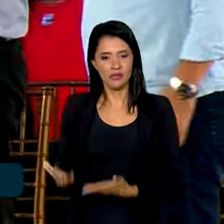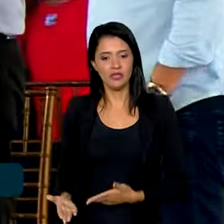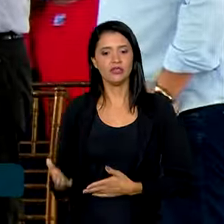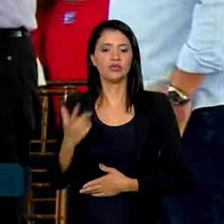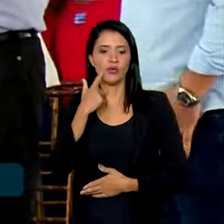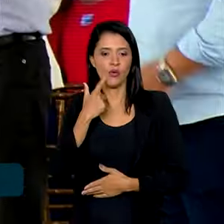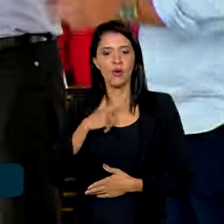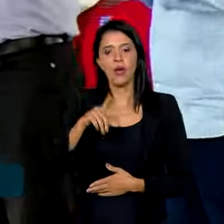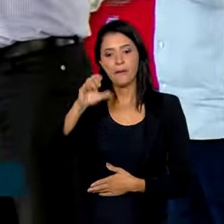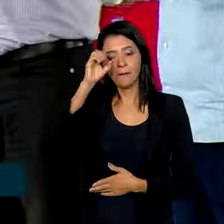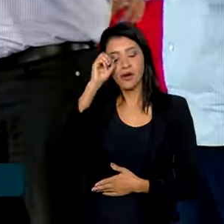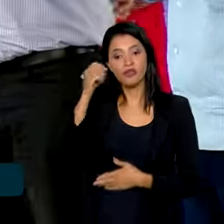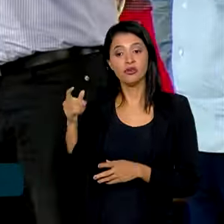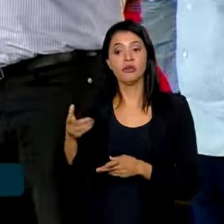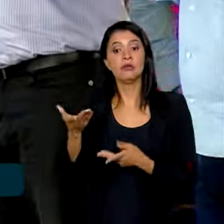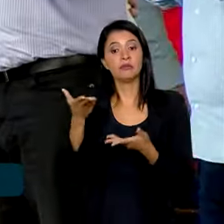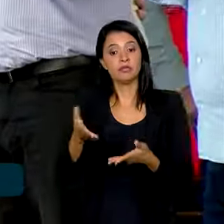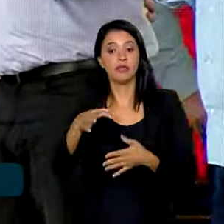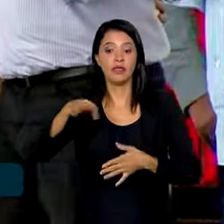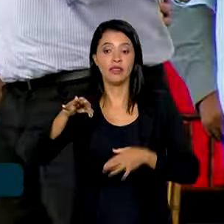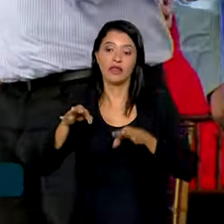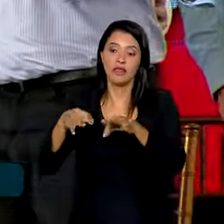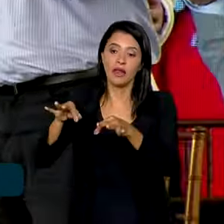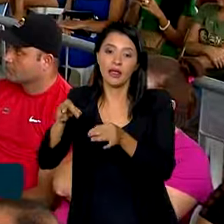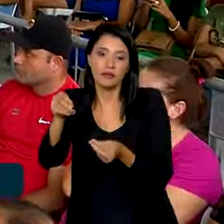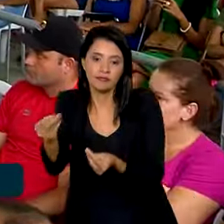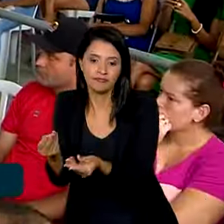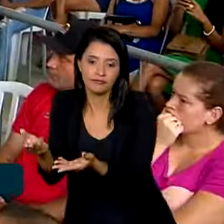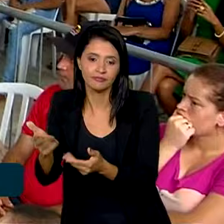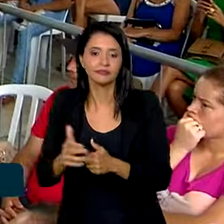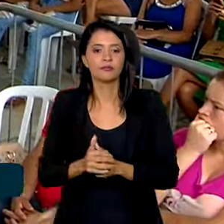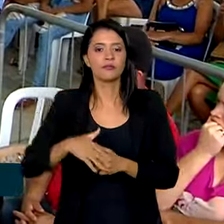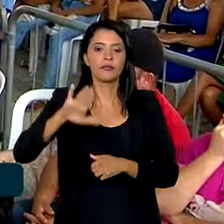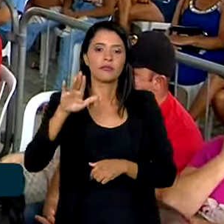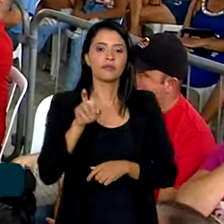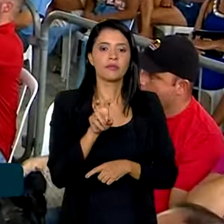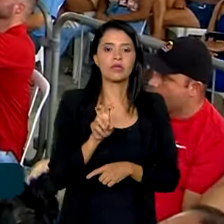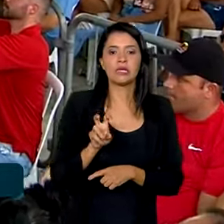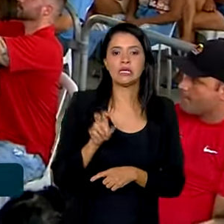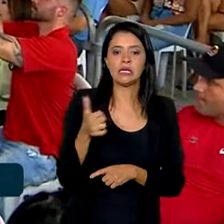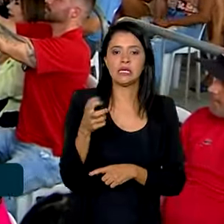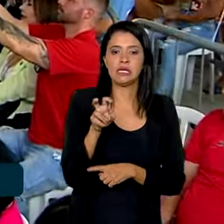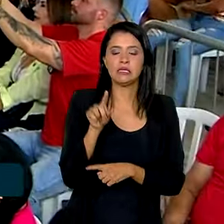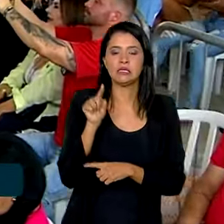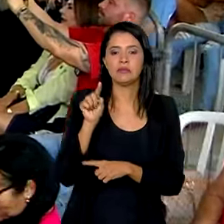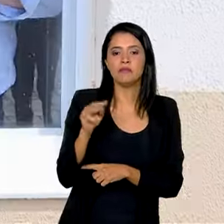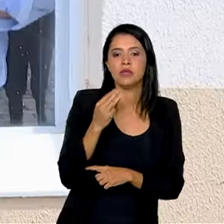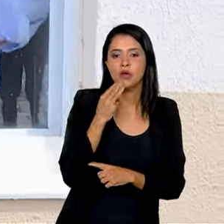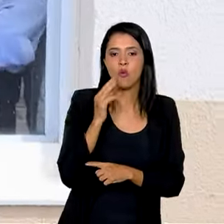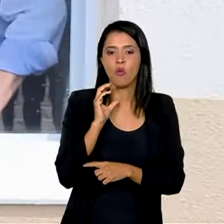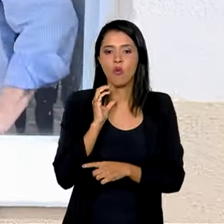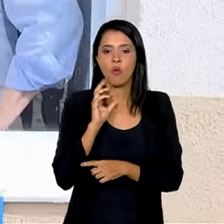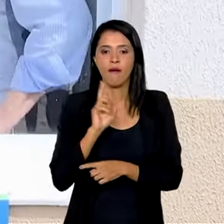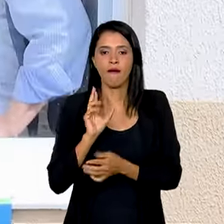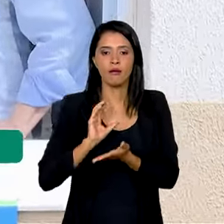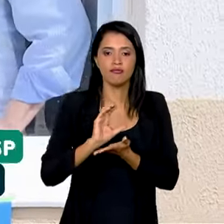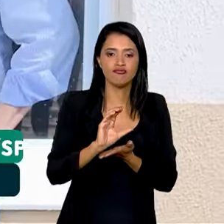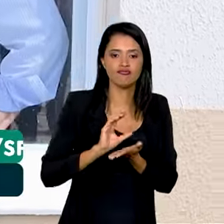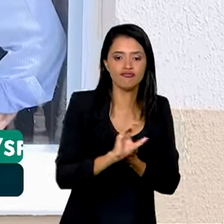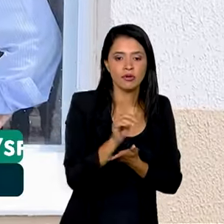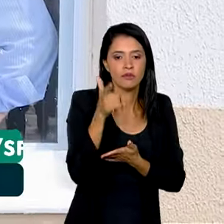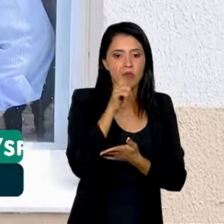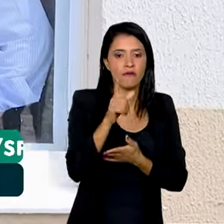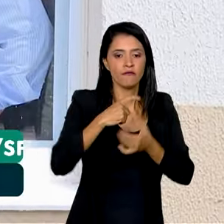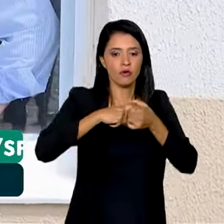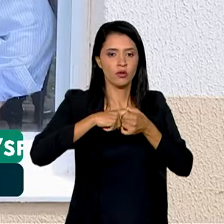Padilha participaram da entrega das chaves para as famílias. Foram mais de 15 milhões de reais investidos para recuperar essa obra